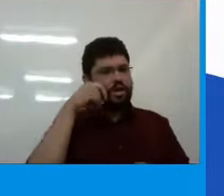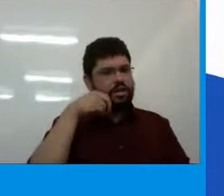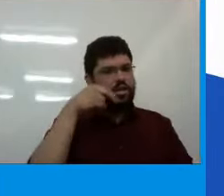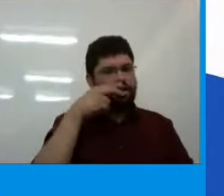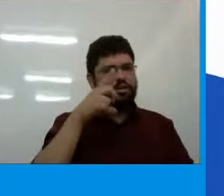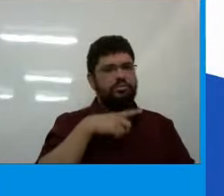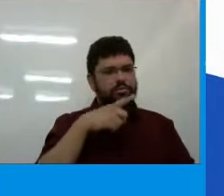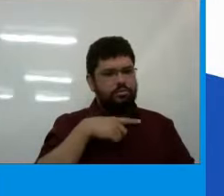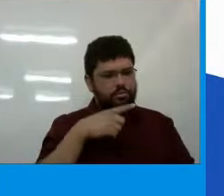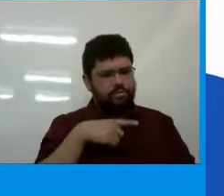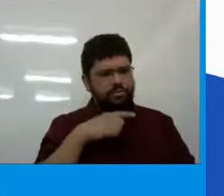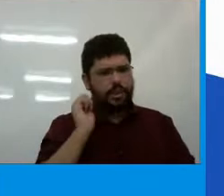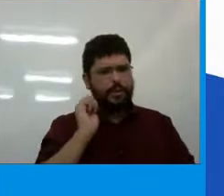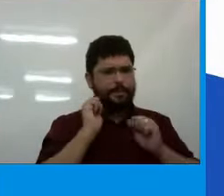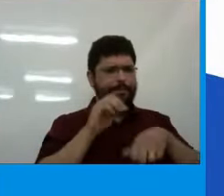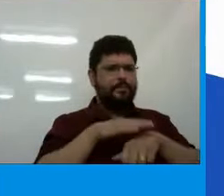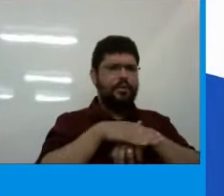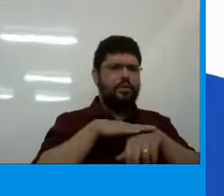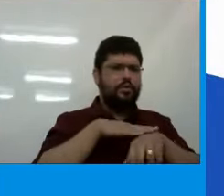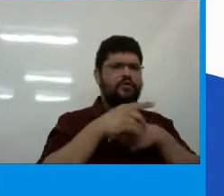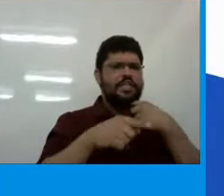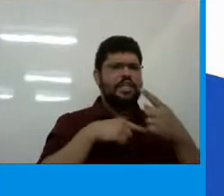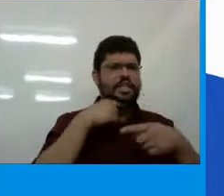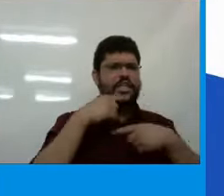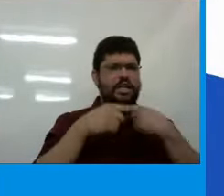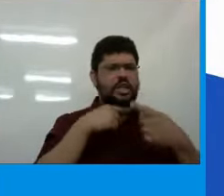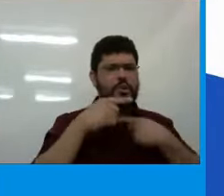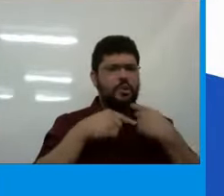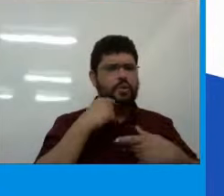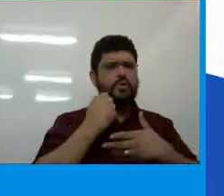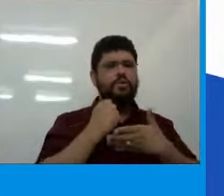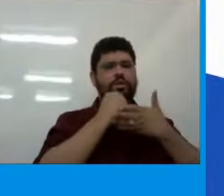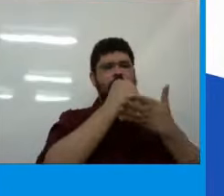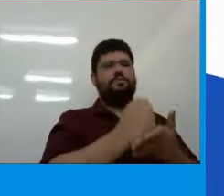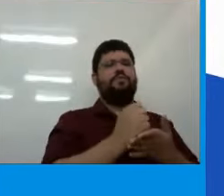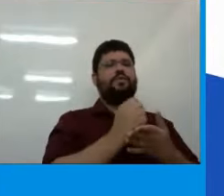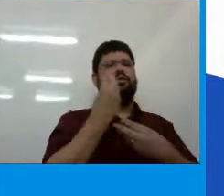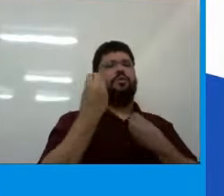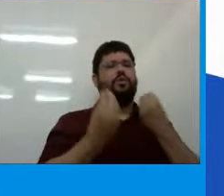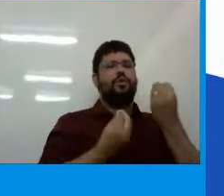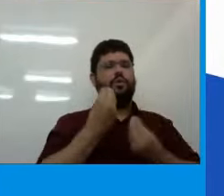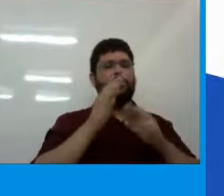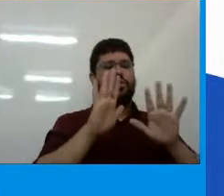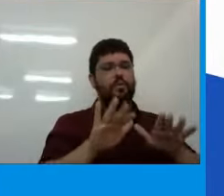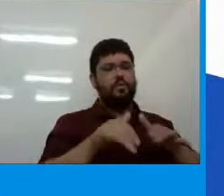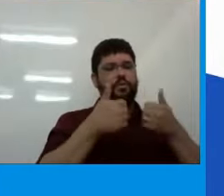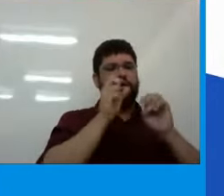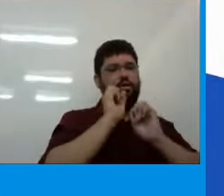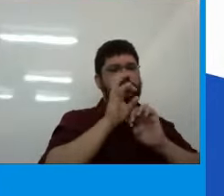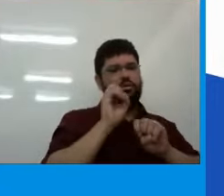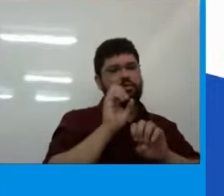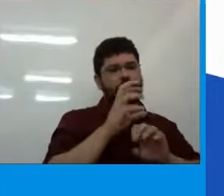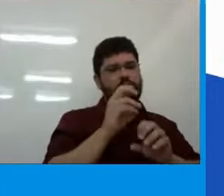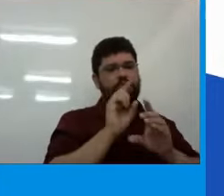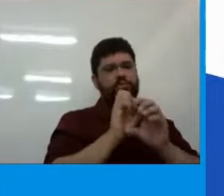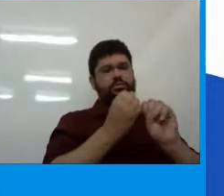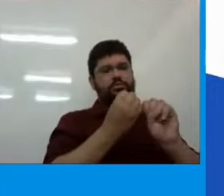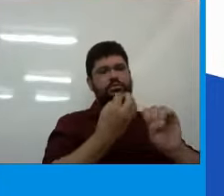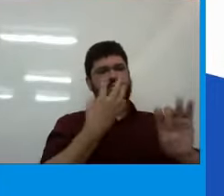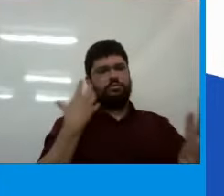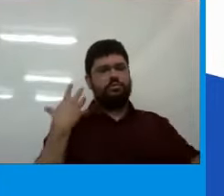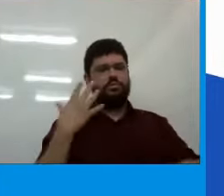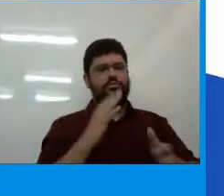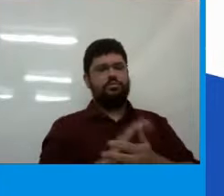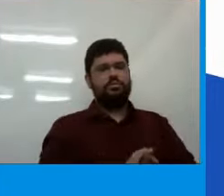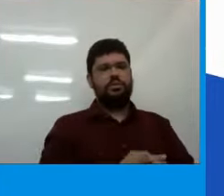cartilha, que é bem objetiva, vai direto ao ponto, e ela trabalha de forma bem genérica. Então, tem